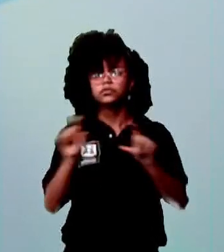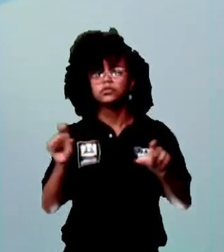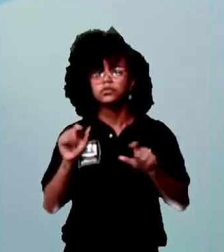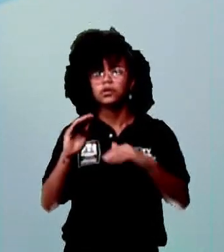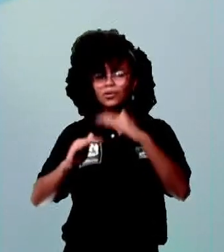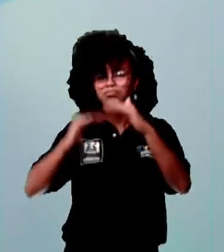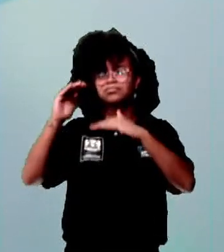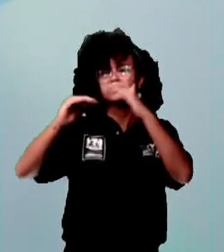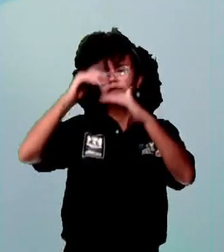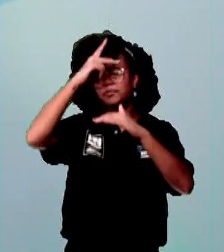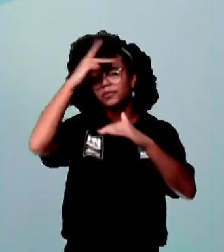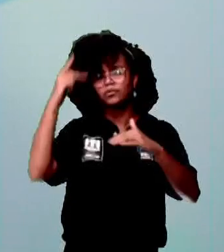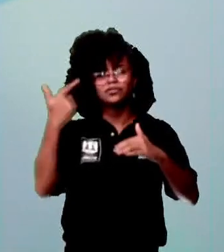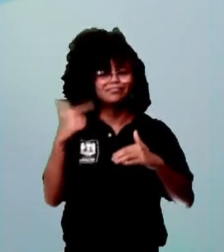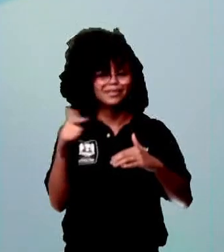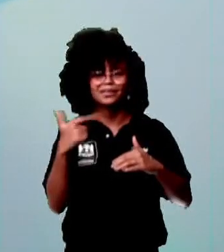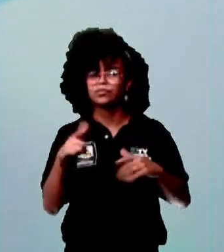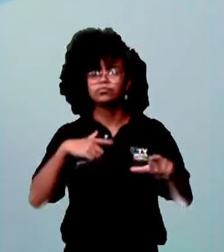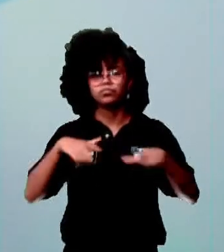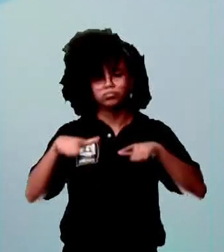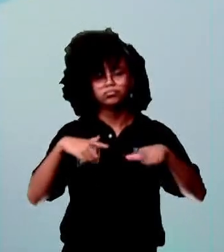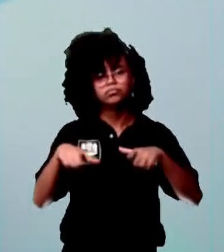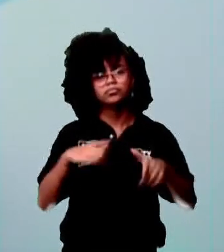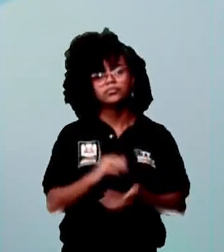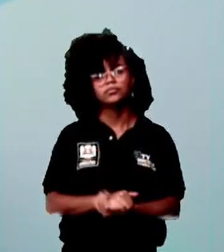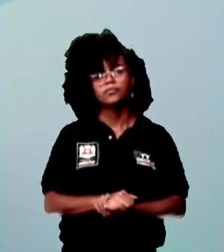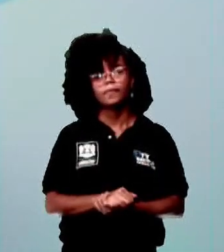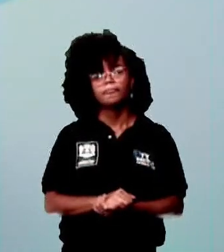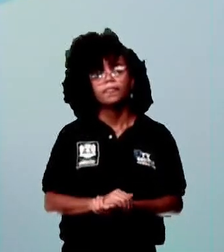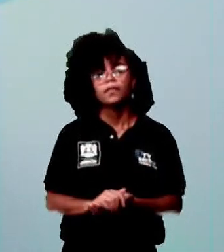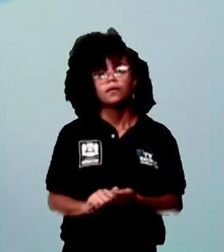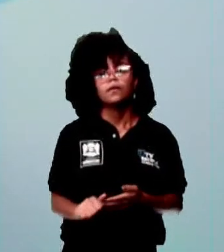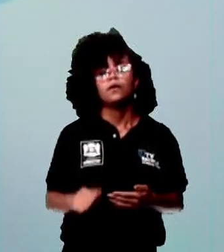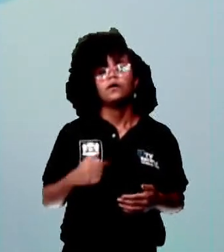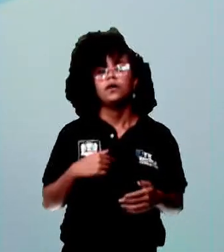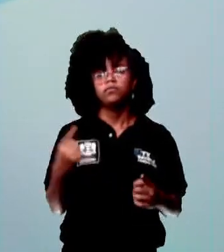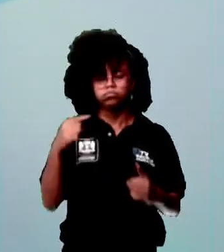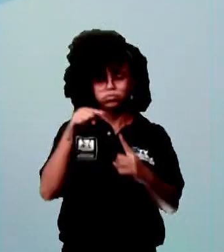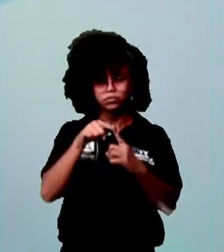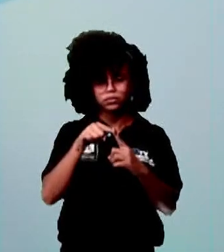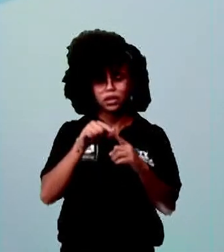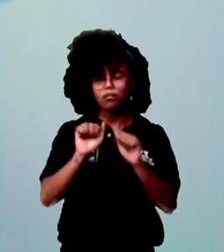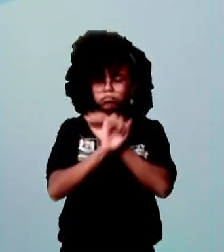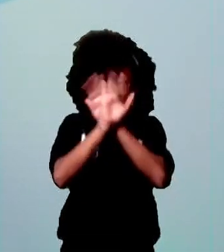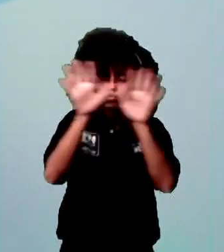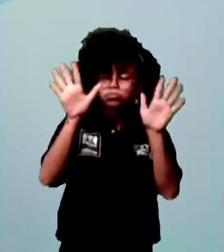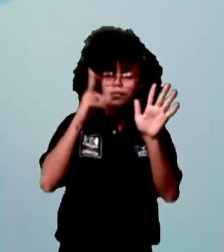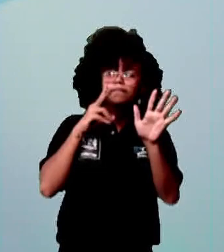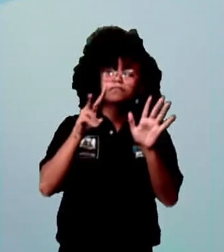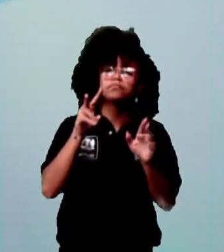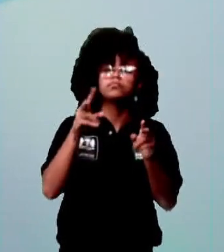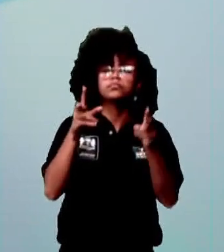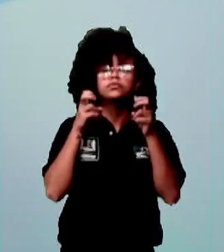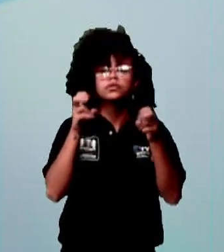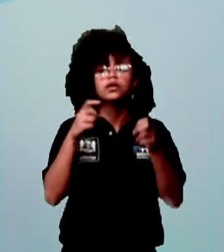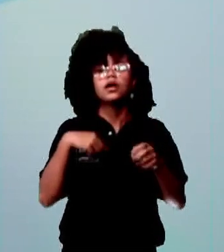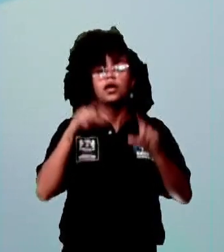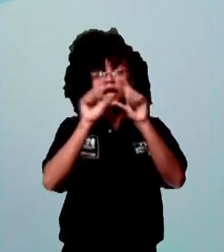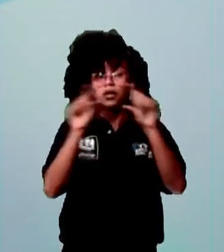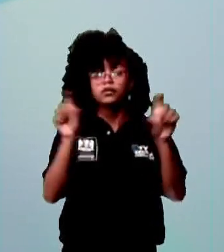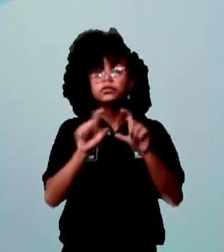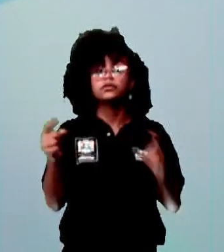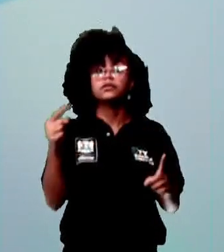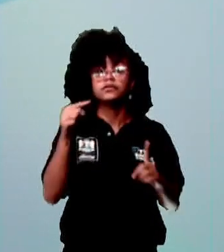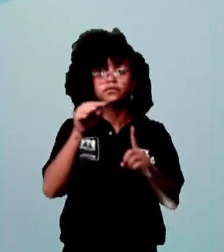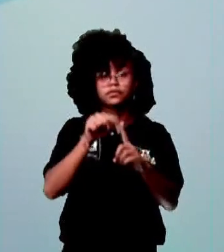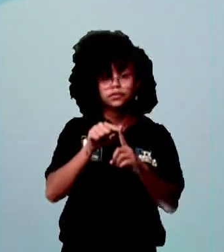do desemprego. Portanto, a finalidade fica muito clara quando nós analisamos e nós percebemos que aí se trata de uma tirinha com a finalidade